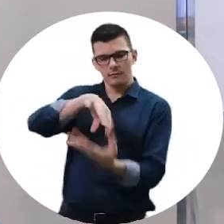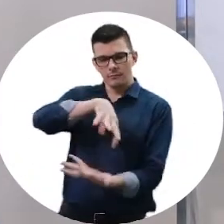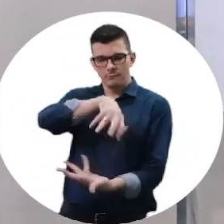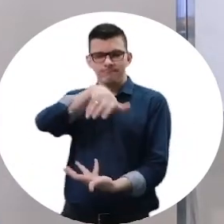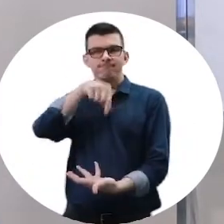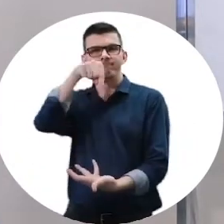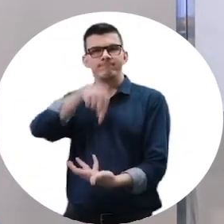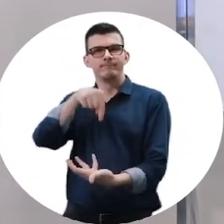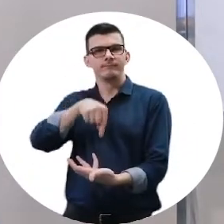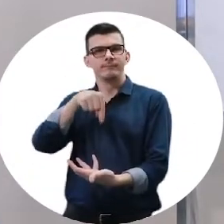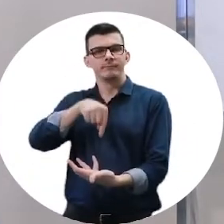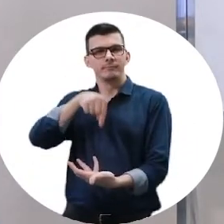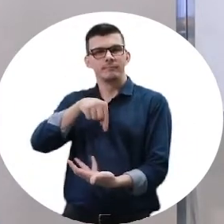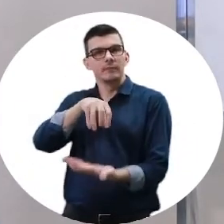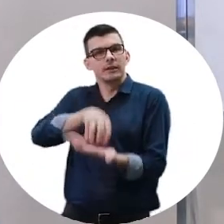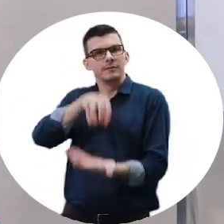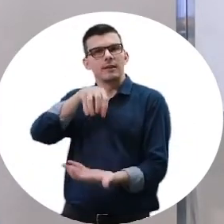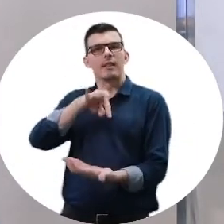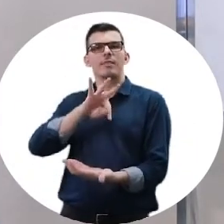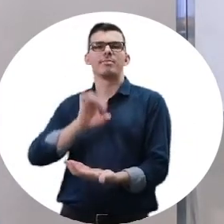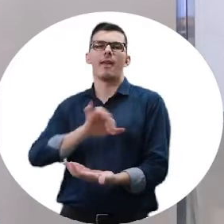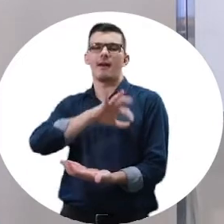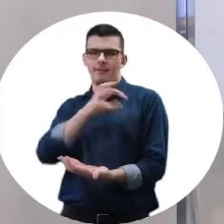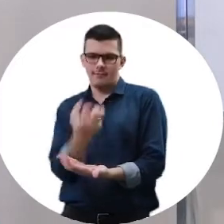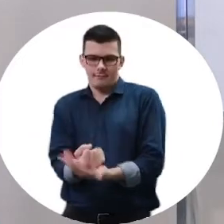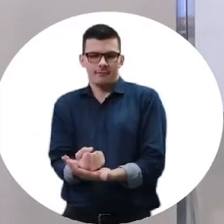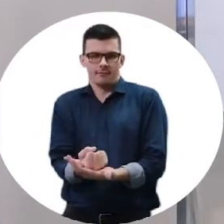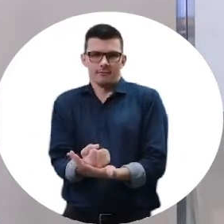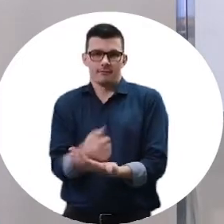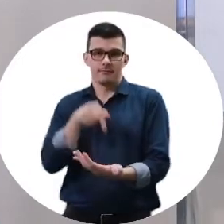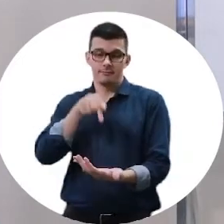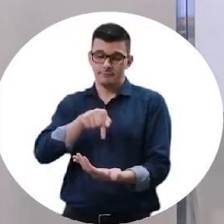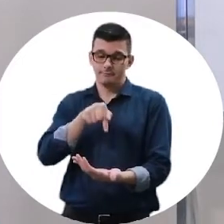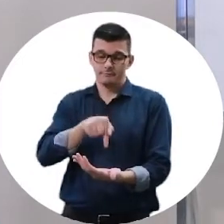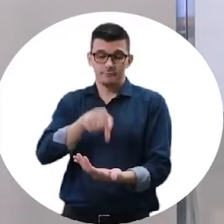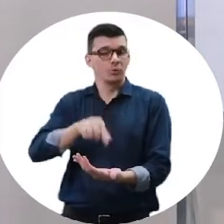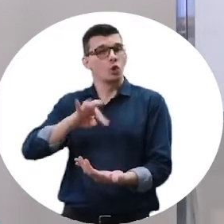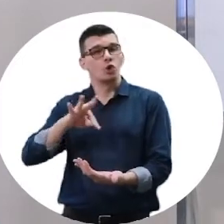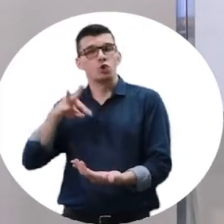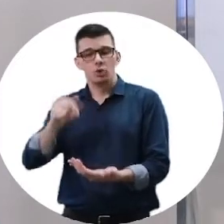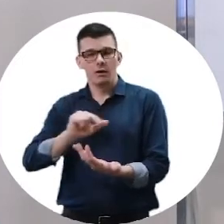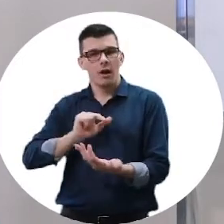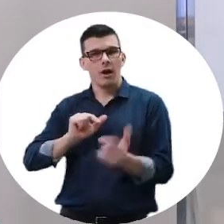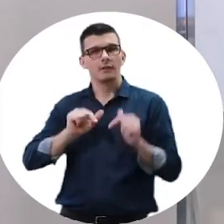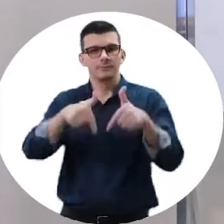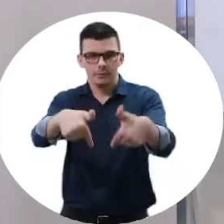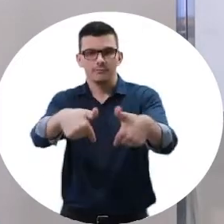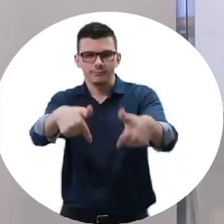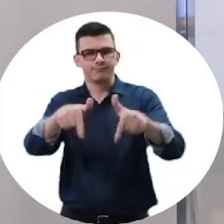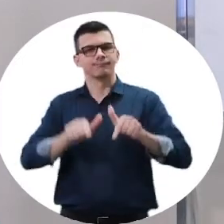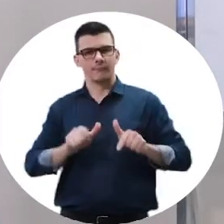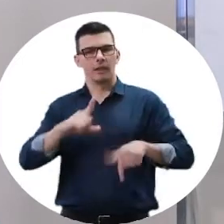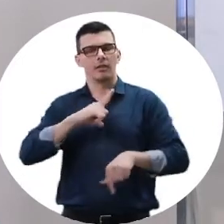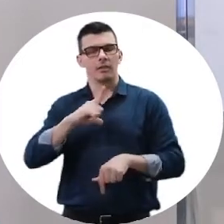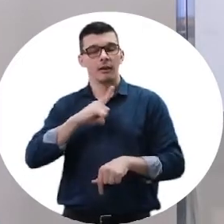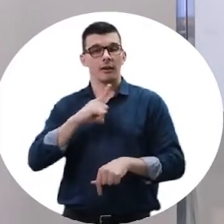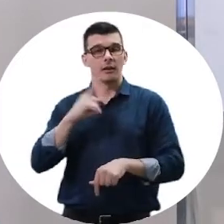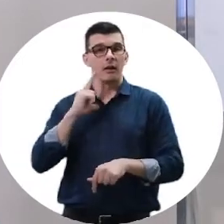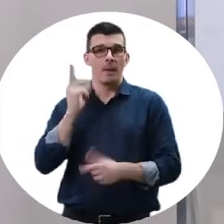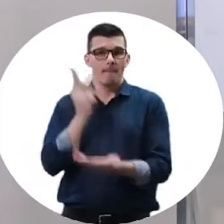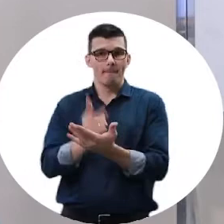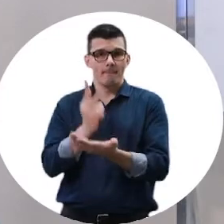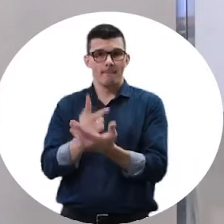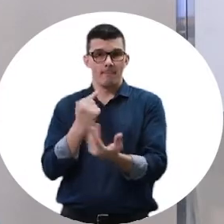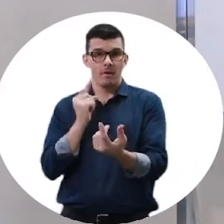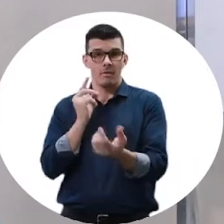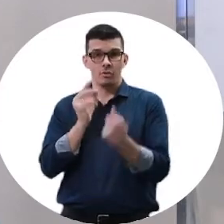Terra. No centro da Terra. A reação de qualquer força peso está no centro da Terra. Toda ação corresponde a uma reação, de mesmo modo,